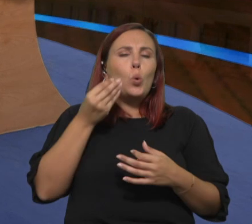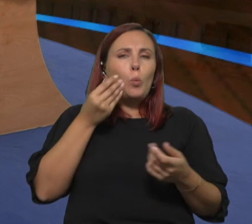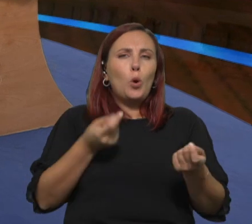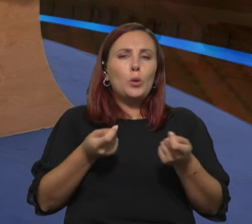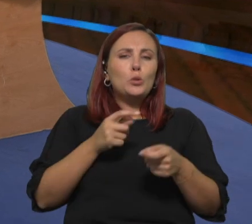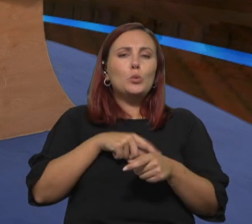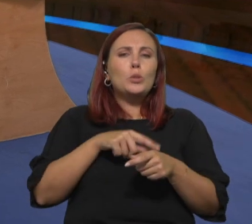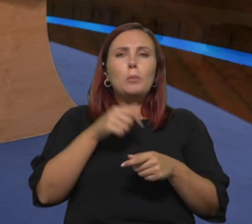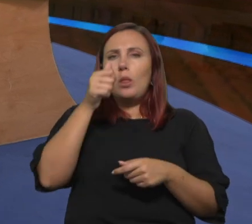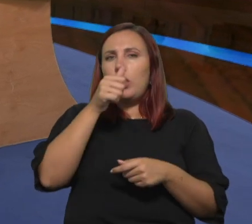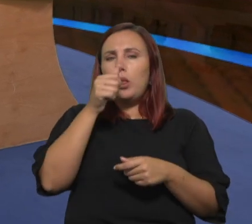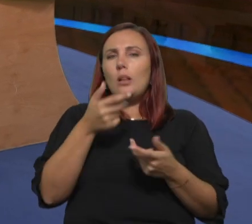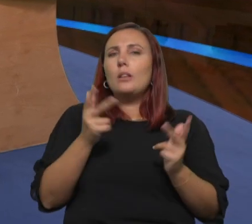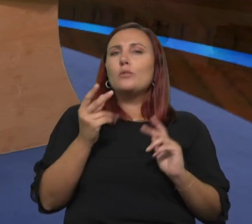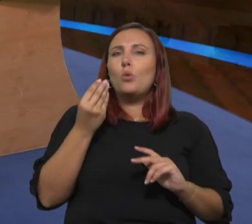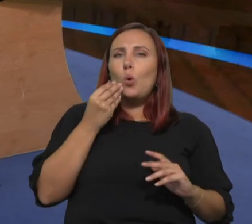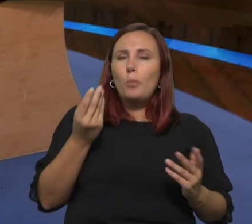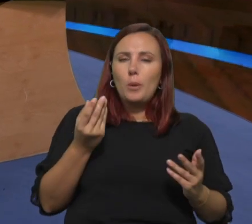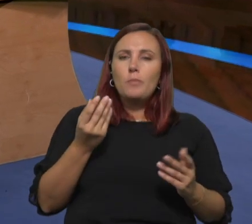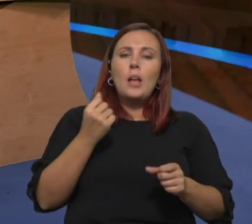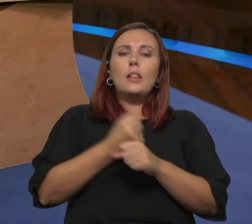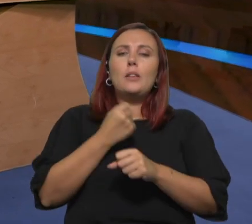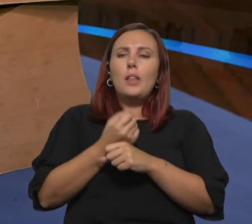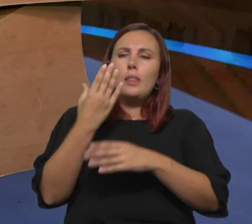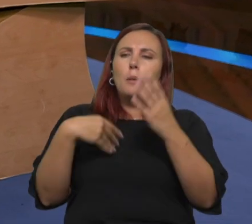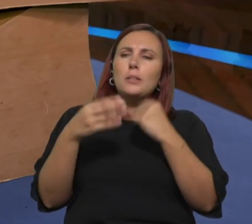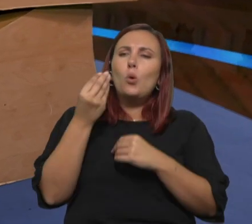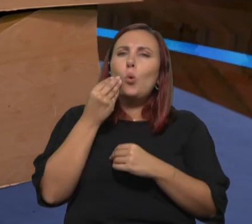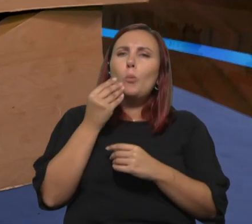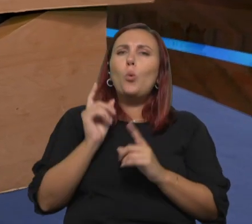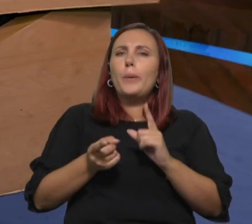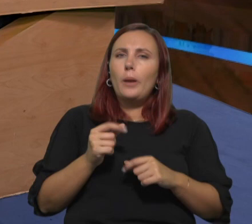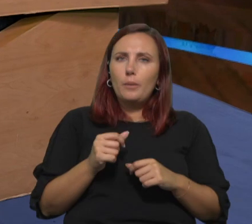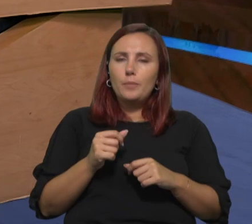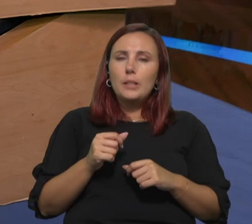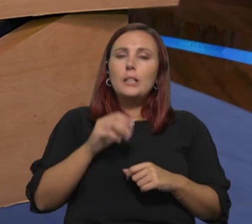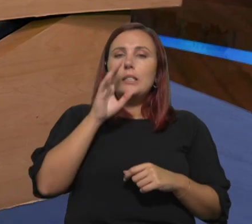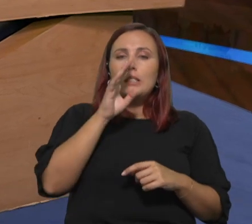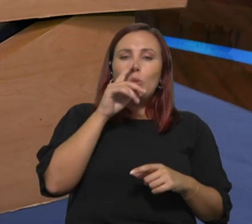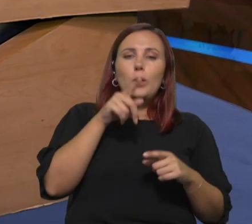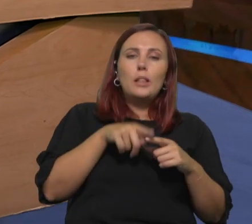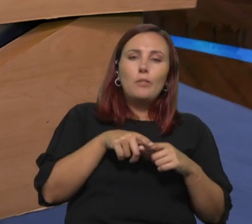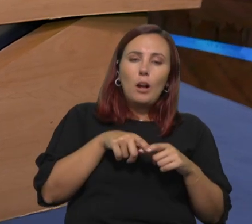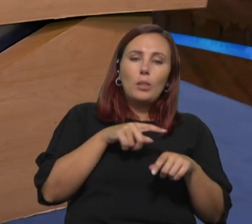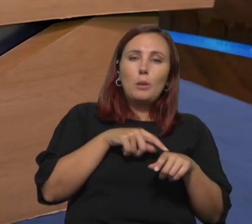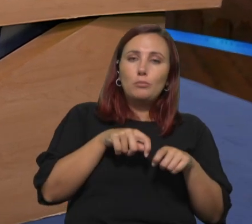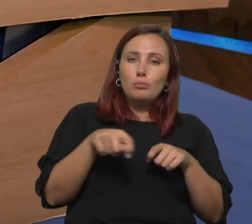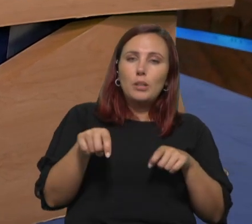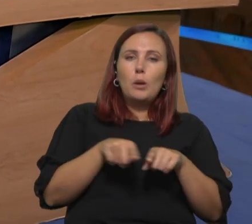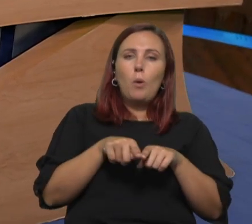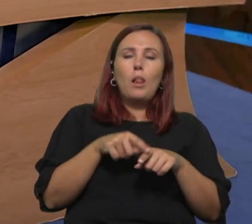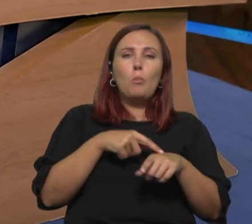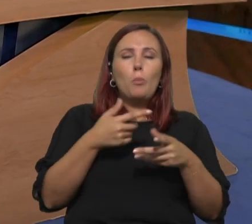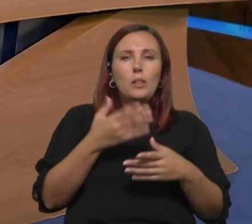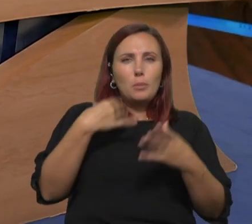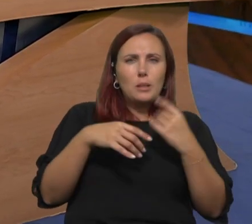tempos letivos, o que é uma atividade de aprendizagem, são ou não os intervalos também um momento de aprendizagem,